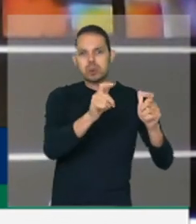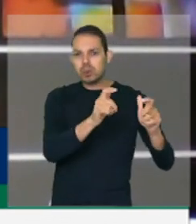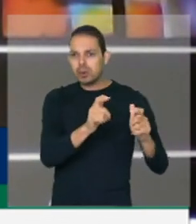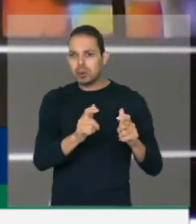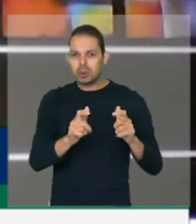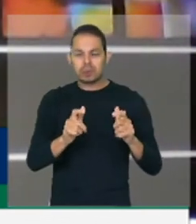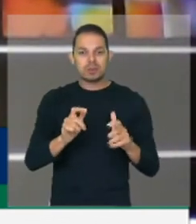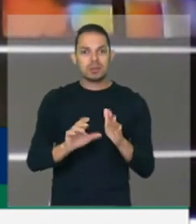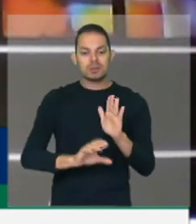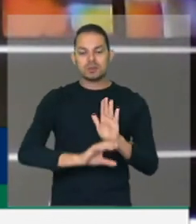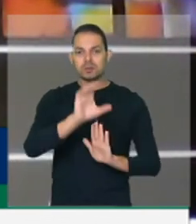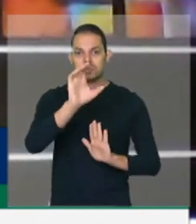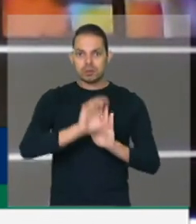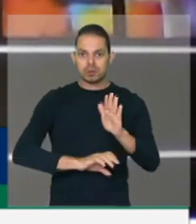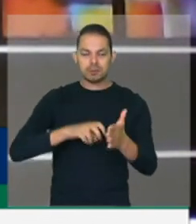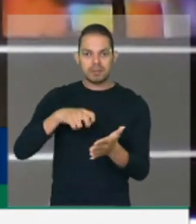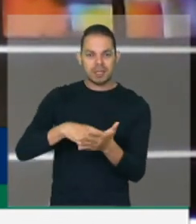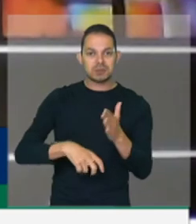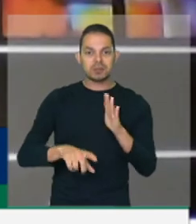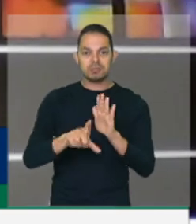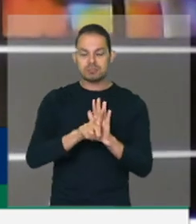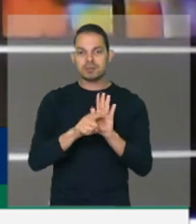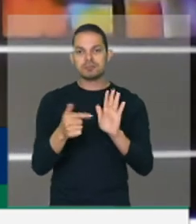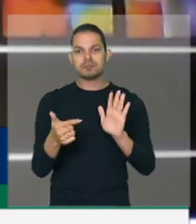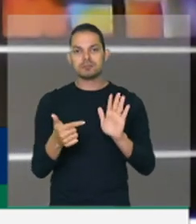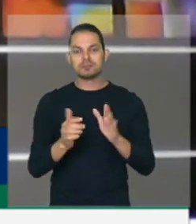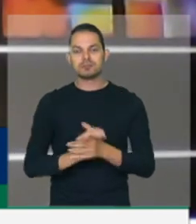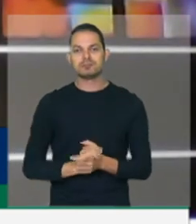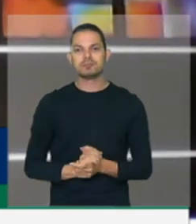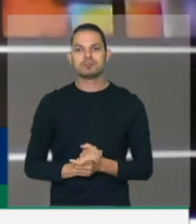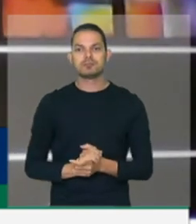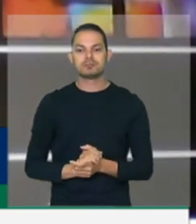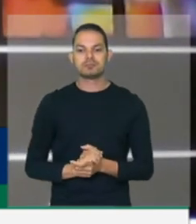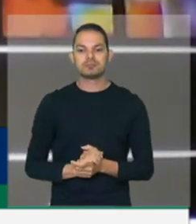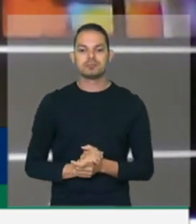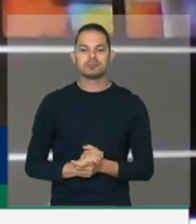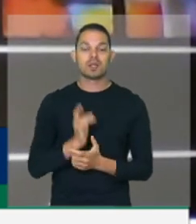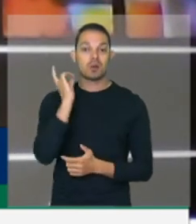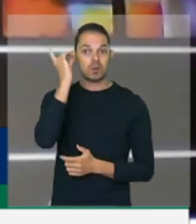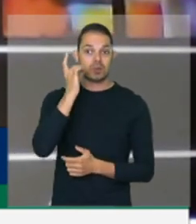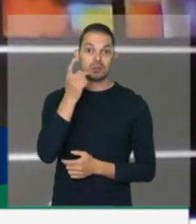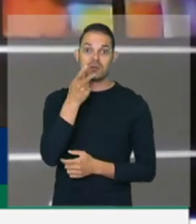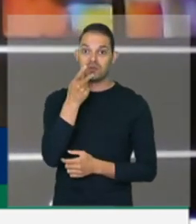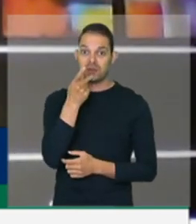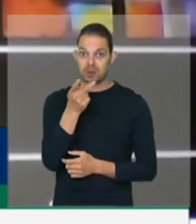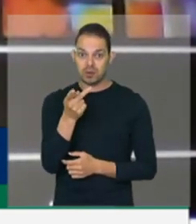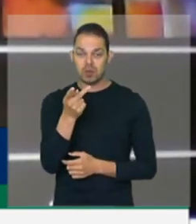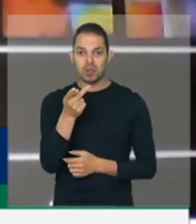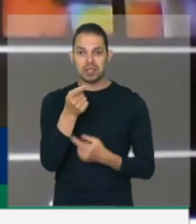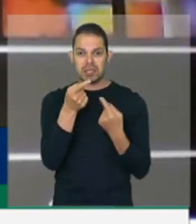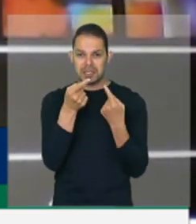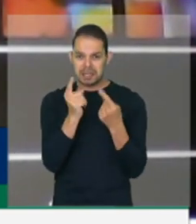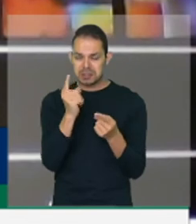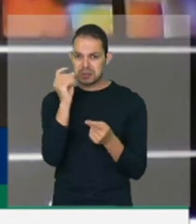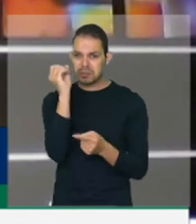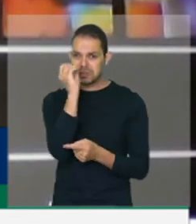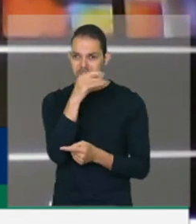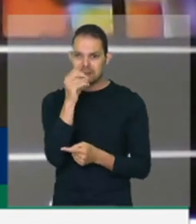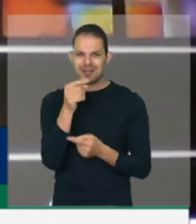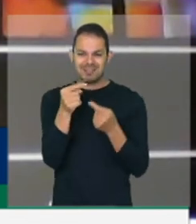do Código Penal e de leis esparsas. Disse o deputado que fez uma crítica exacerbada. Não